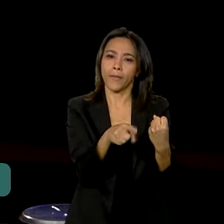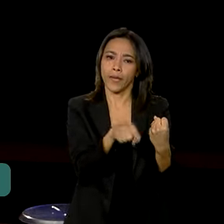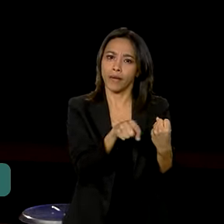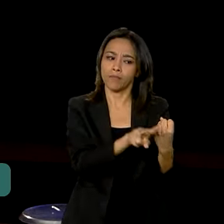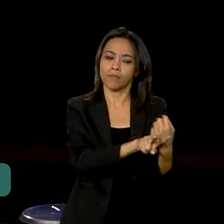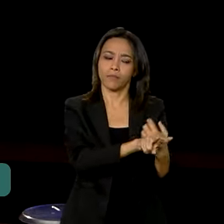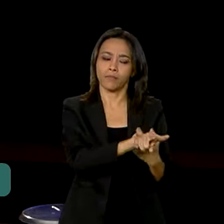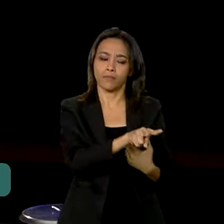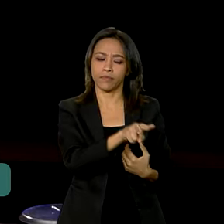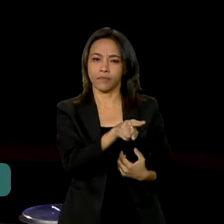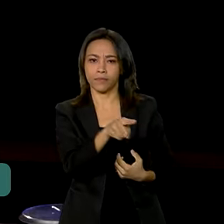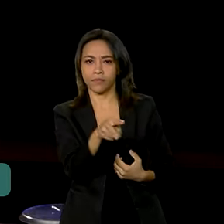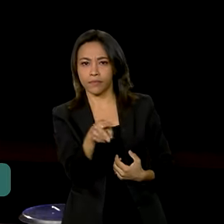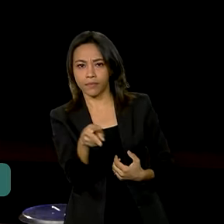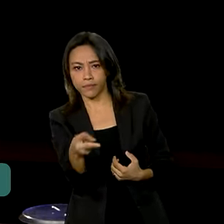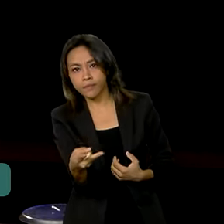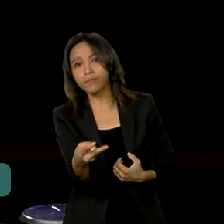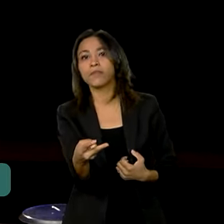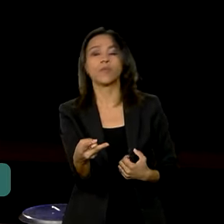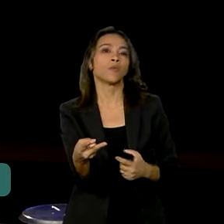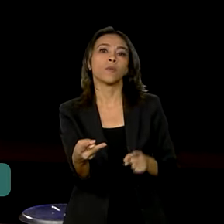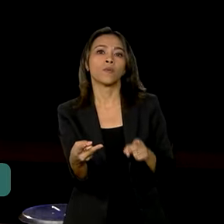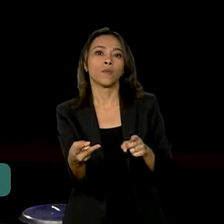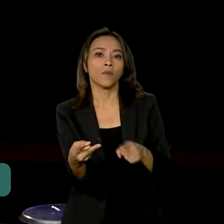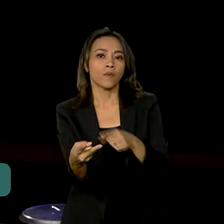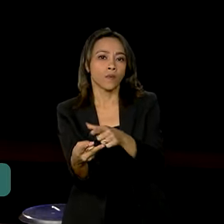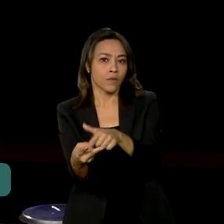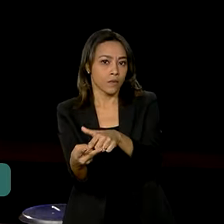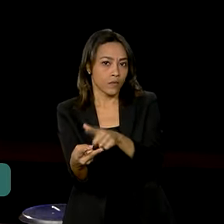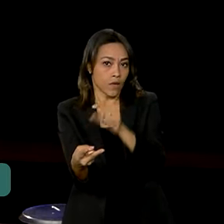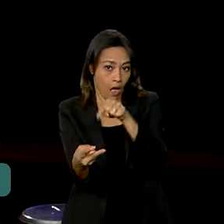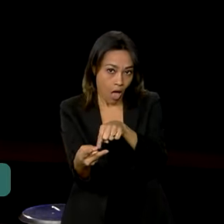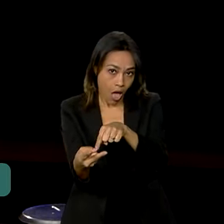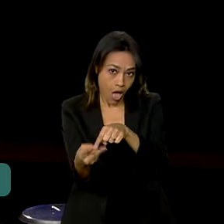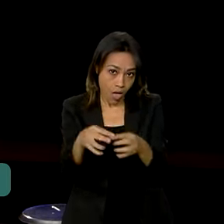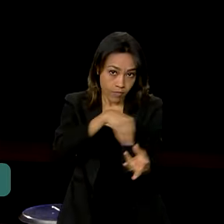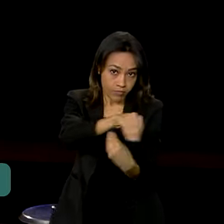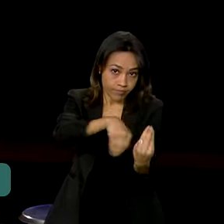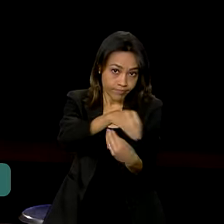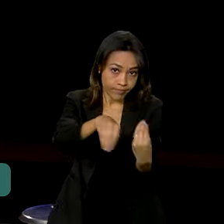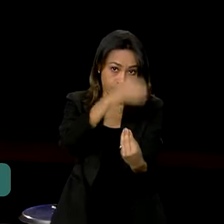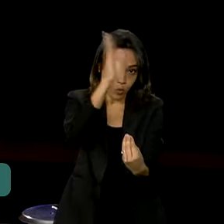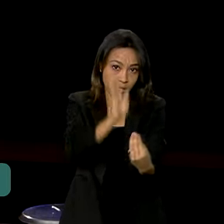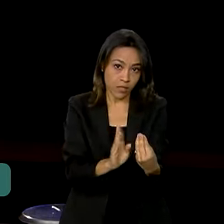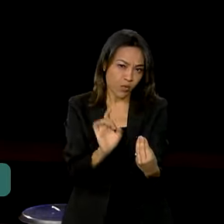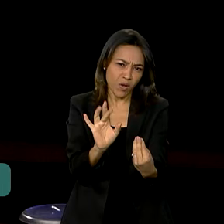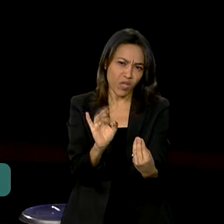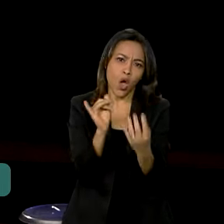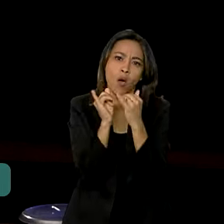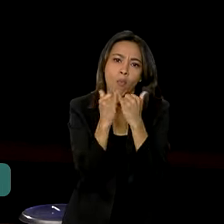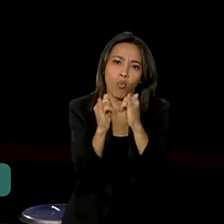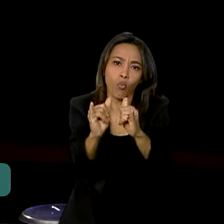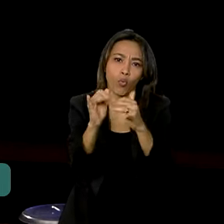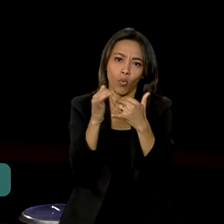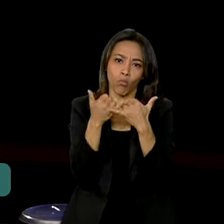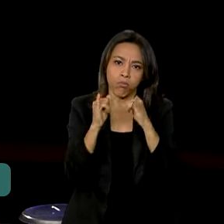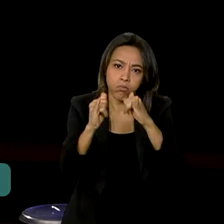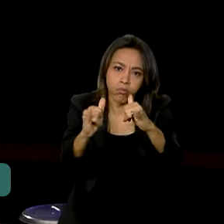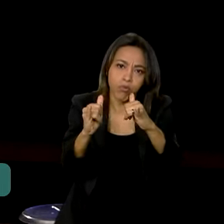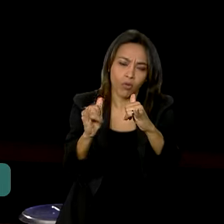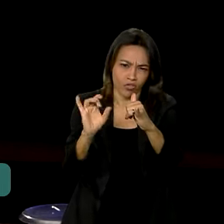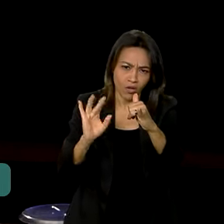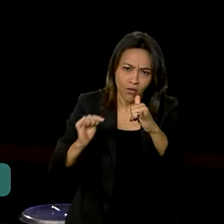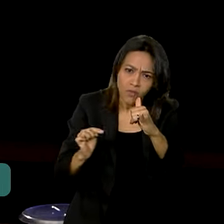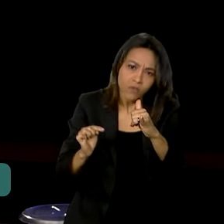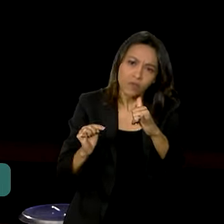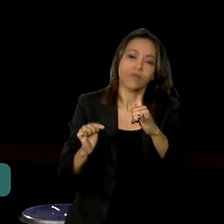né? Para que os nossos carros sejam... A opção do Brasil será híbrida, não será só elétrico, será elétrico